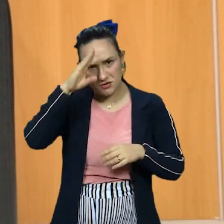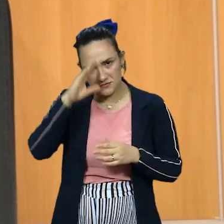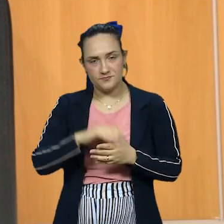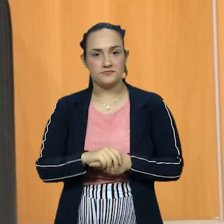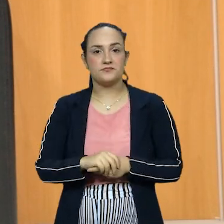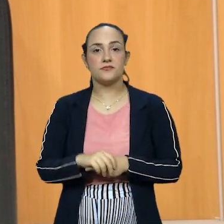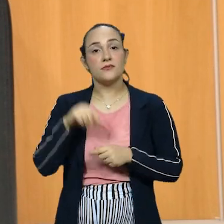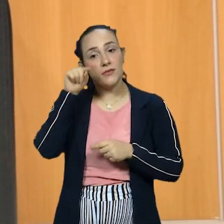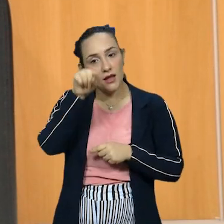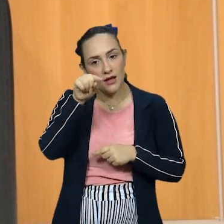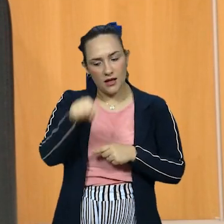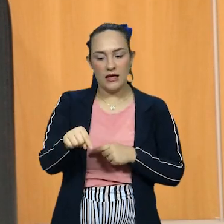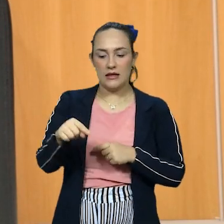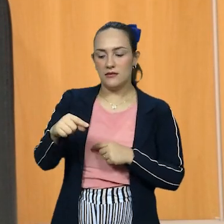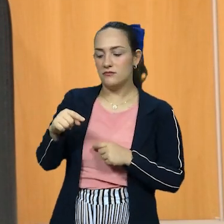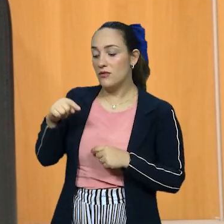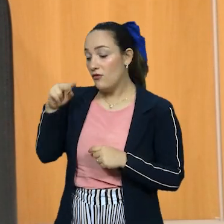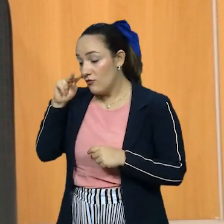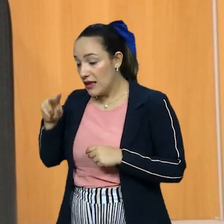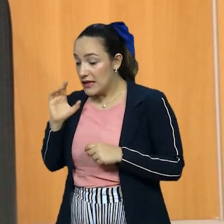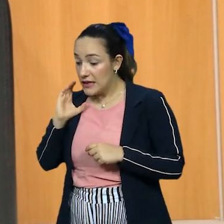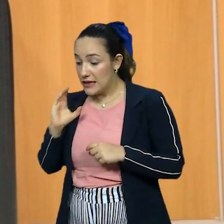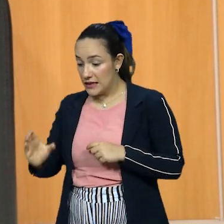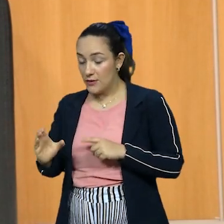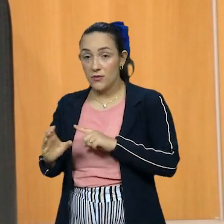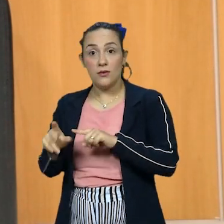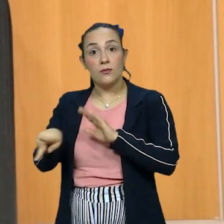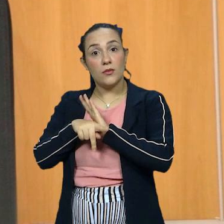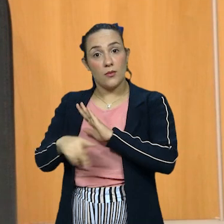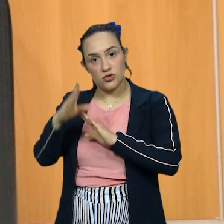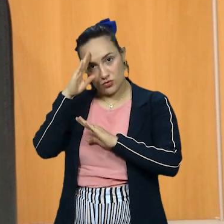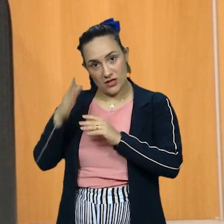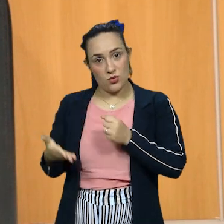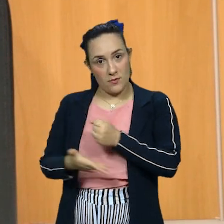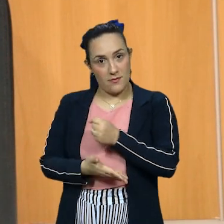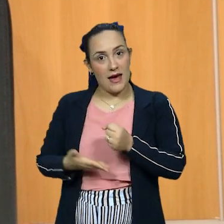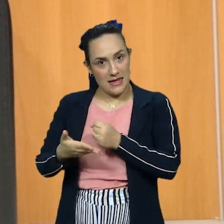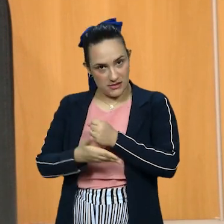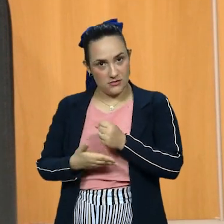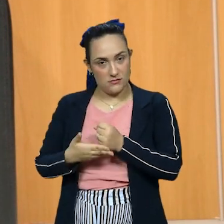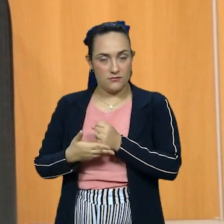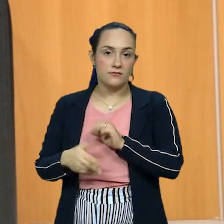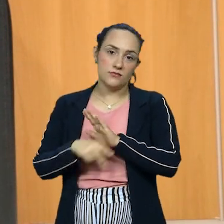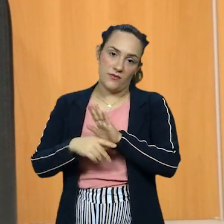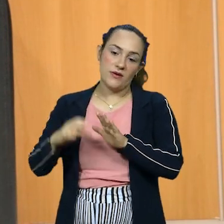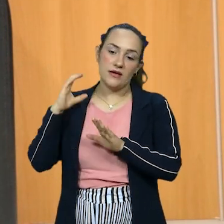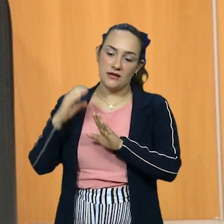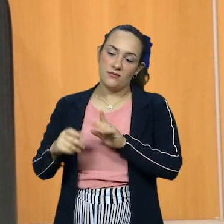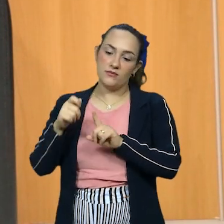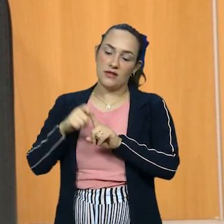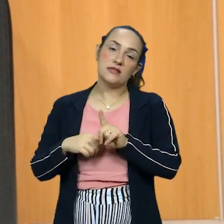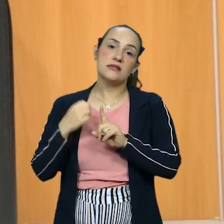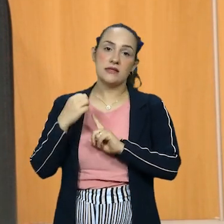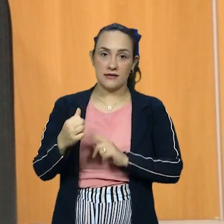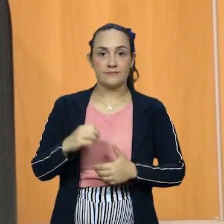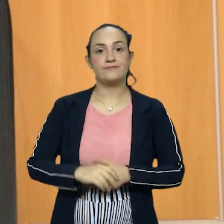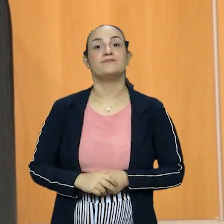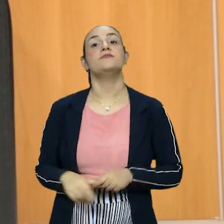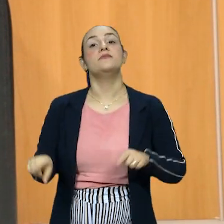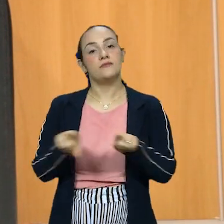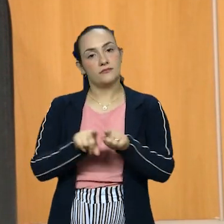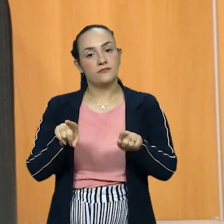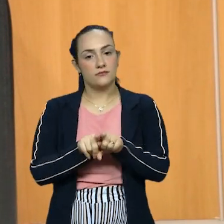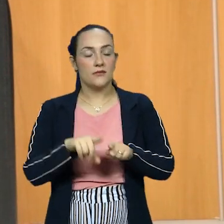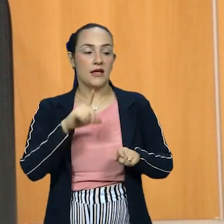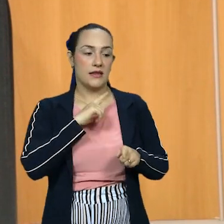oficiais eles vão julgar as praças, em todos os crimes que elas cometerem durante esses 6 meses, podendo ser renovado por mais 6.